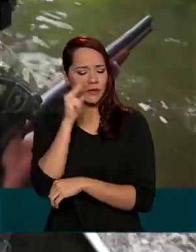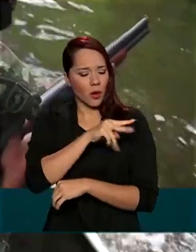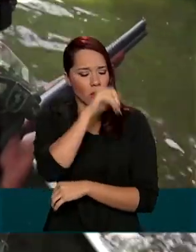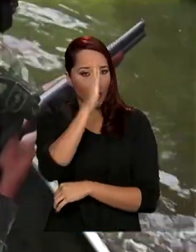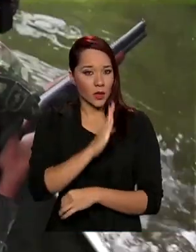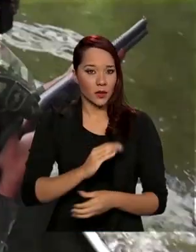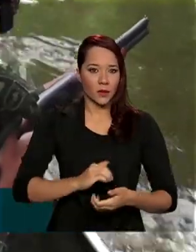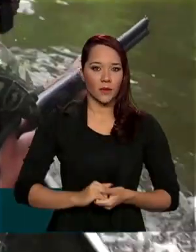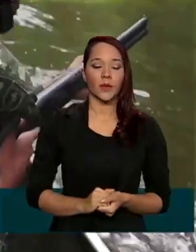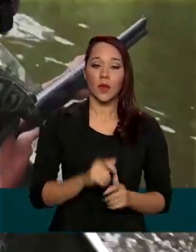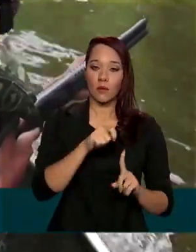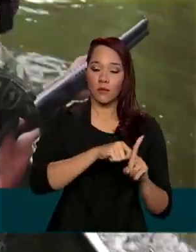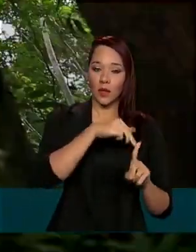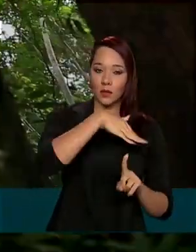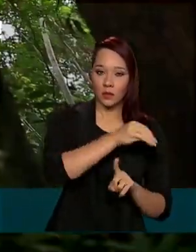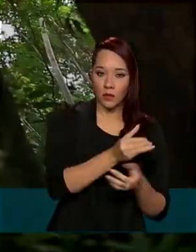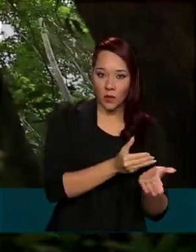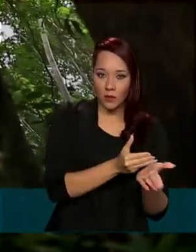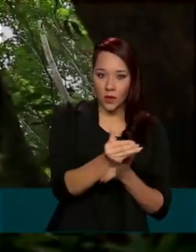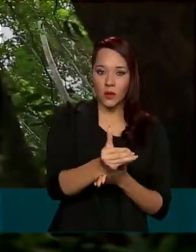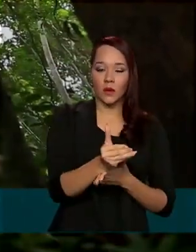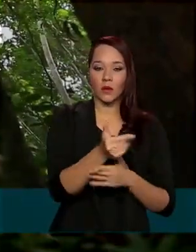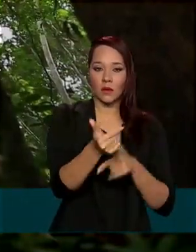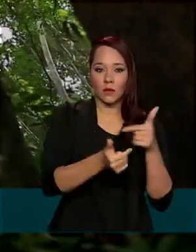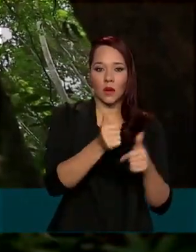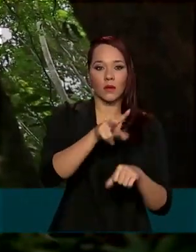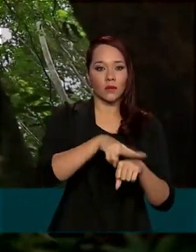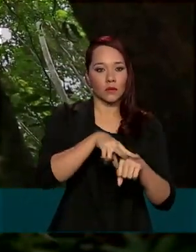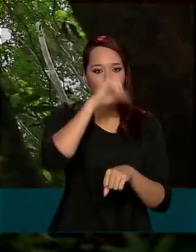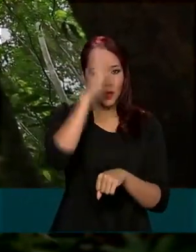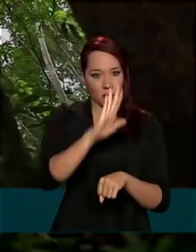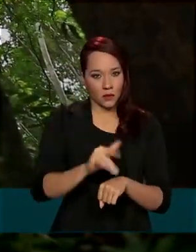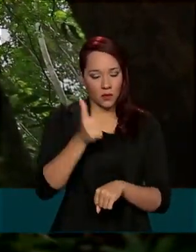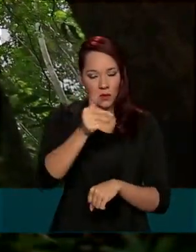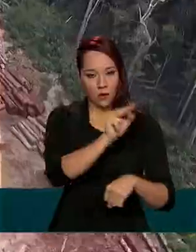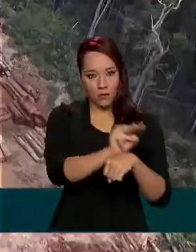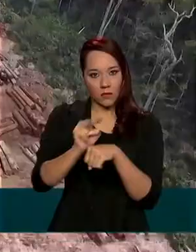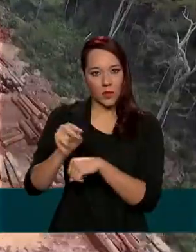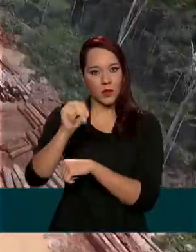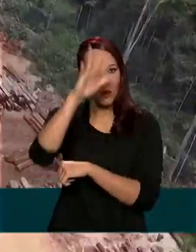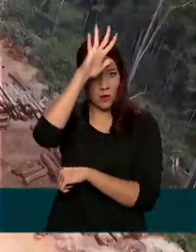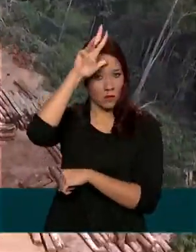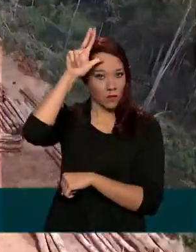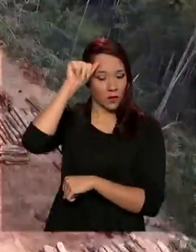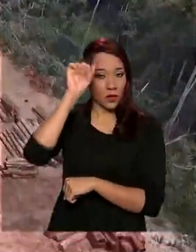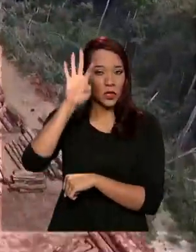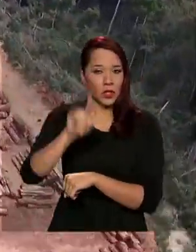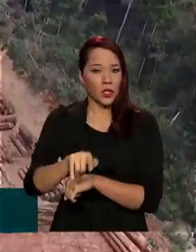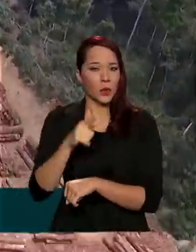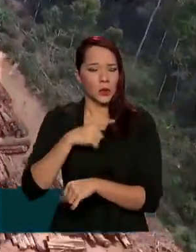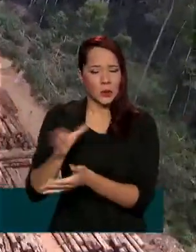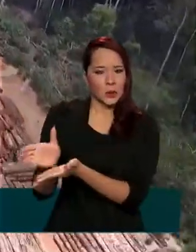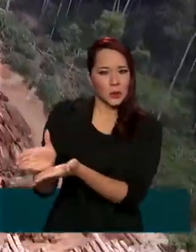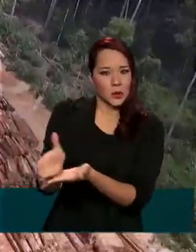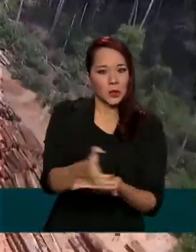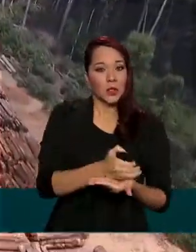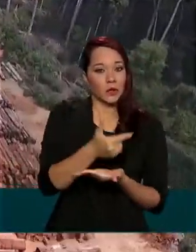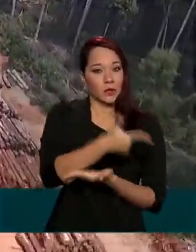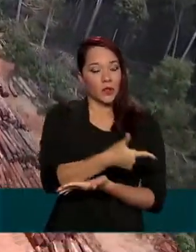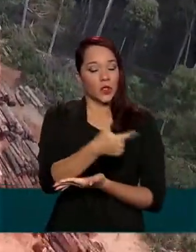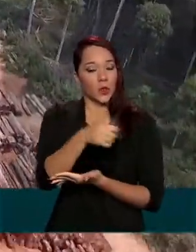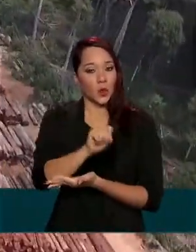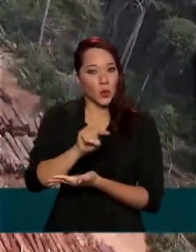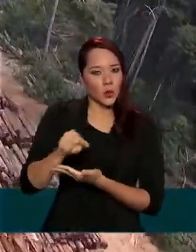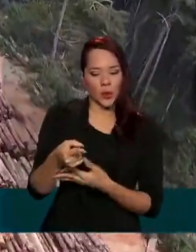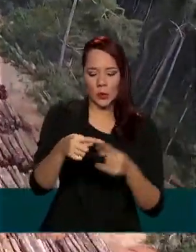maio, quando começou a Operação Verde Brasil 2, de proteção da Amazônia, foram apreendidos cerca de 28 mil